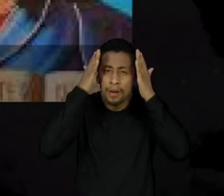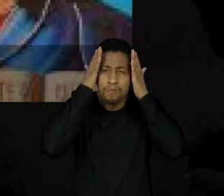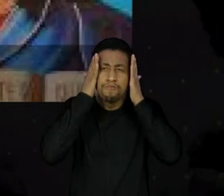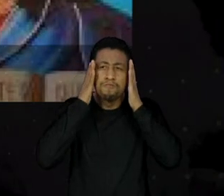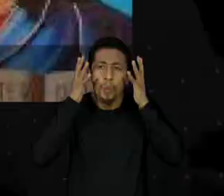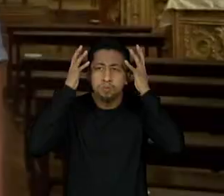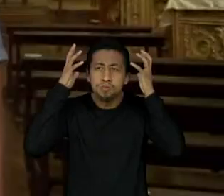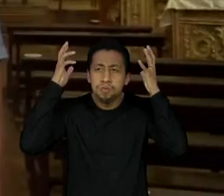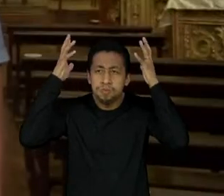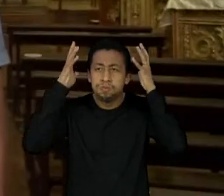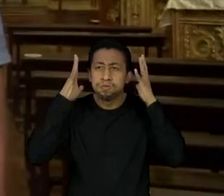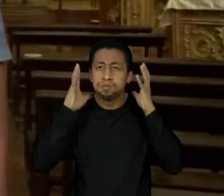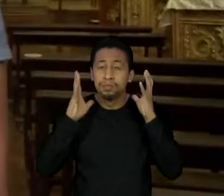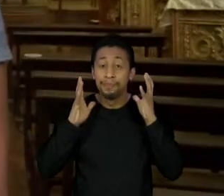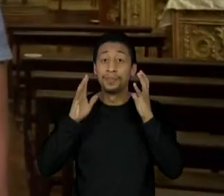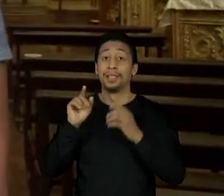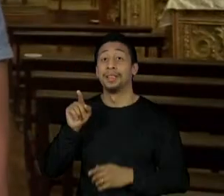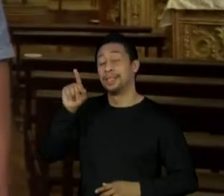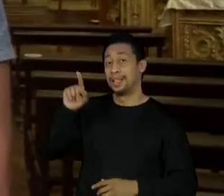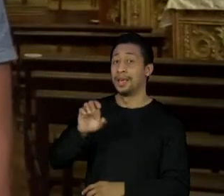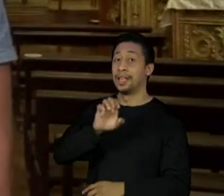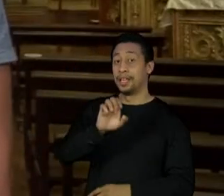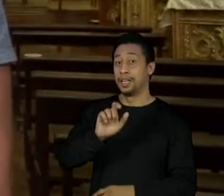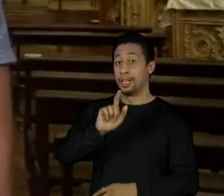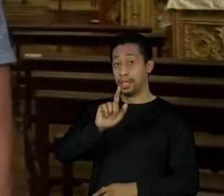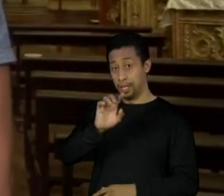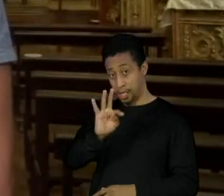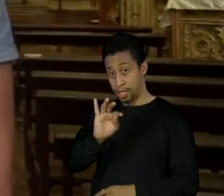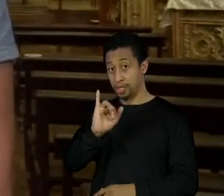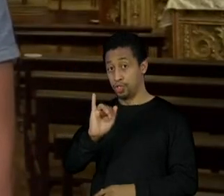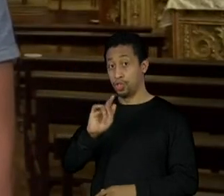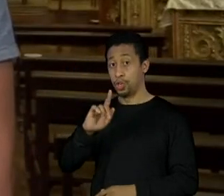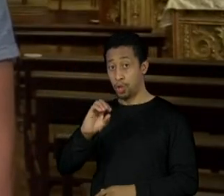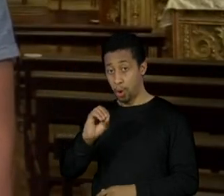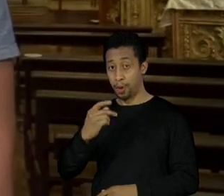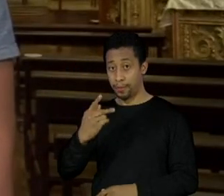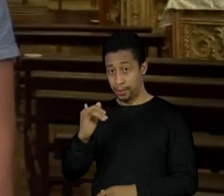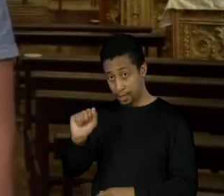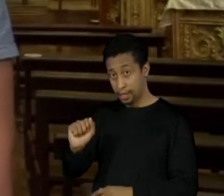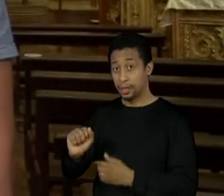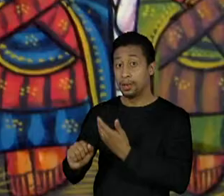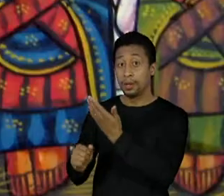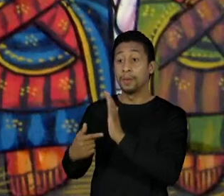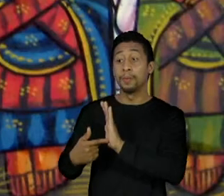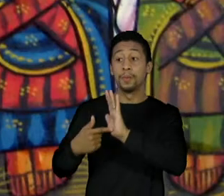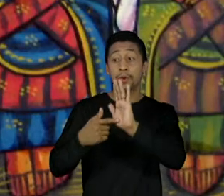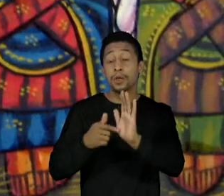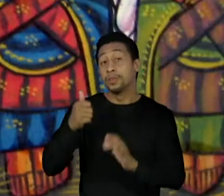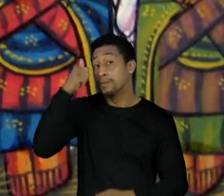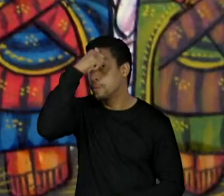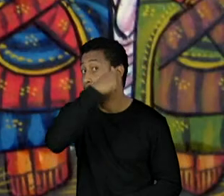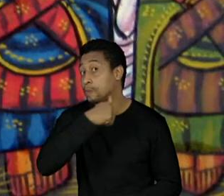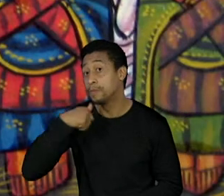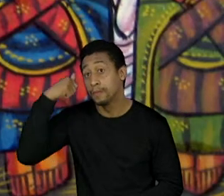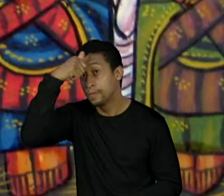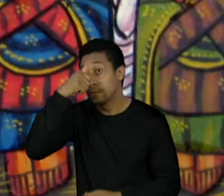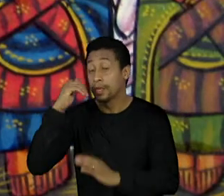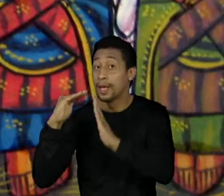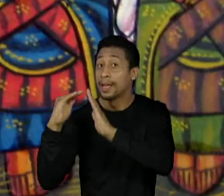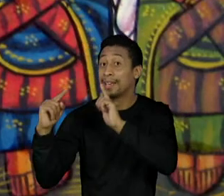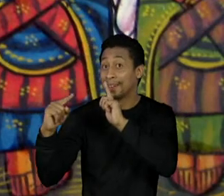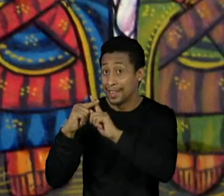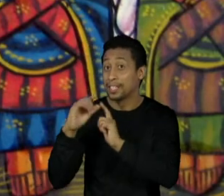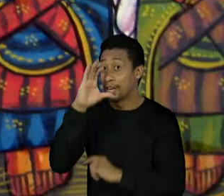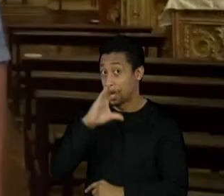cabelos bastante cheios. Na Etiópia, por exemplo, nós temos uma igreja muito antiga, a igreja cristã etíope, a igreja católica etíope, e